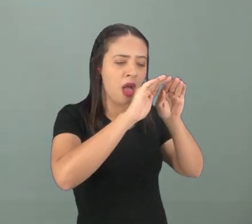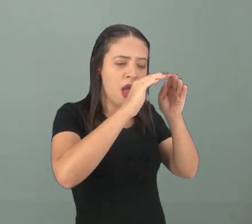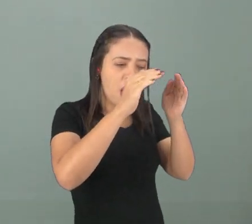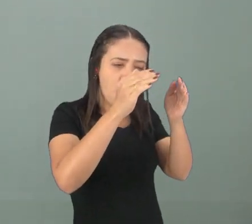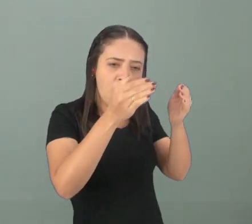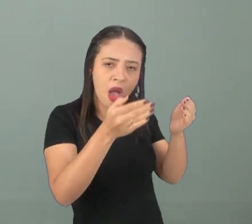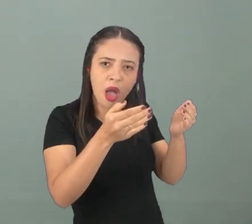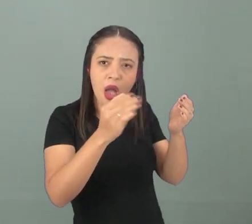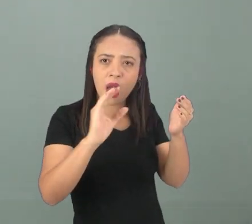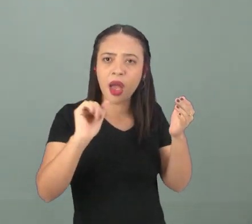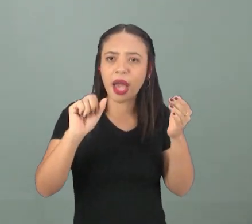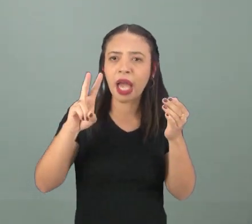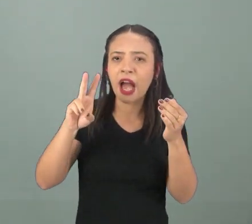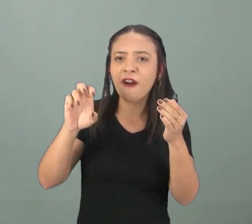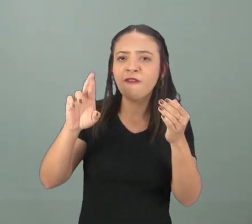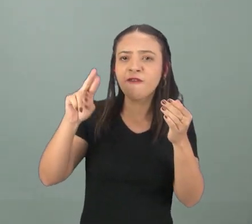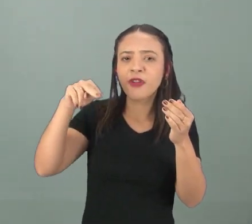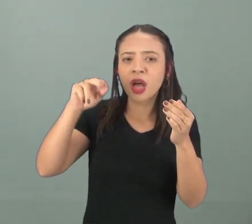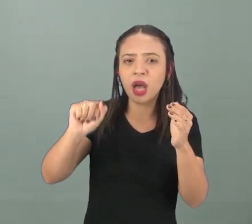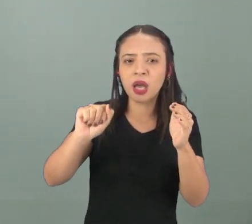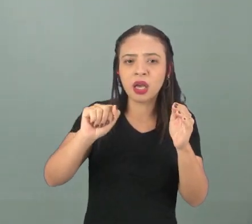Rosiana,